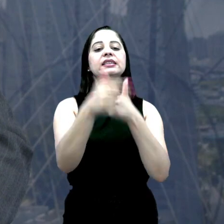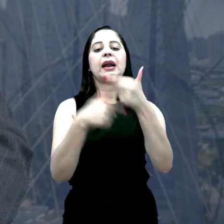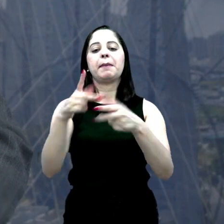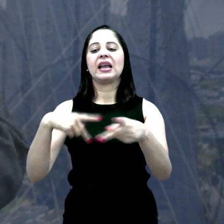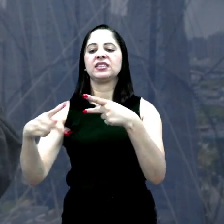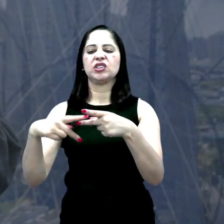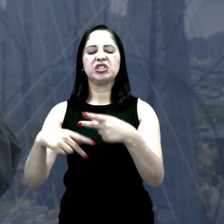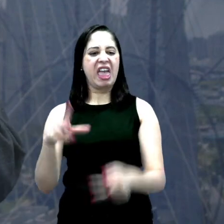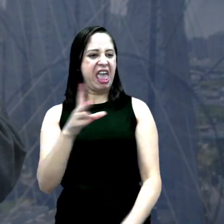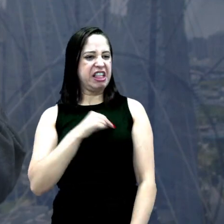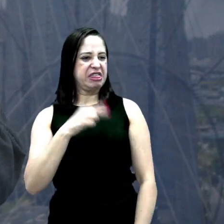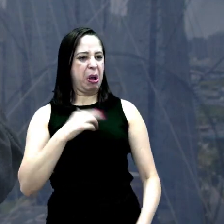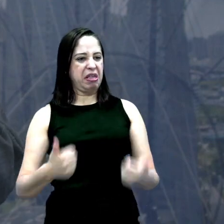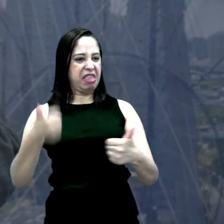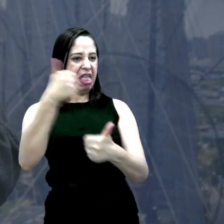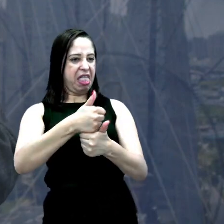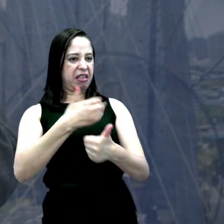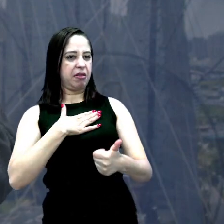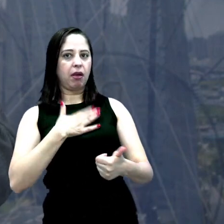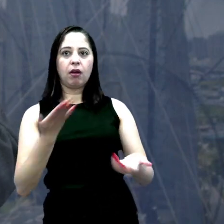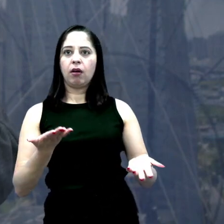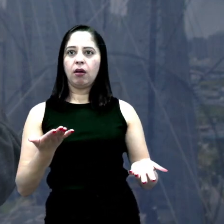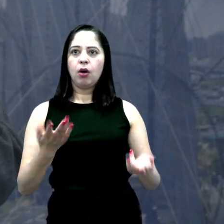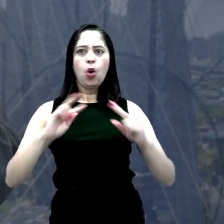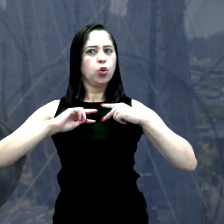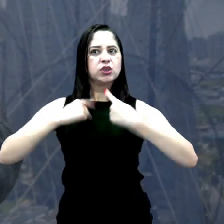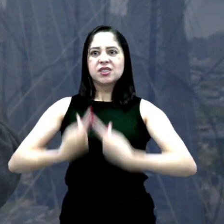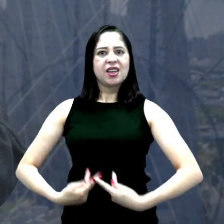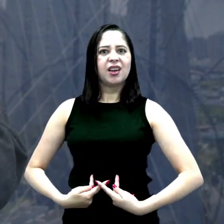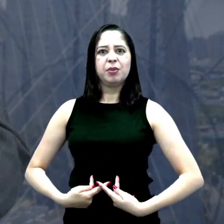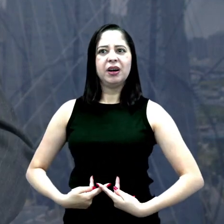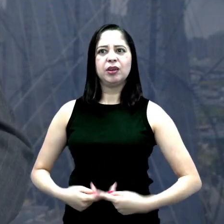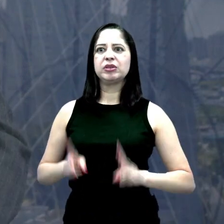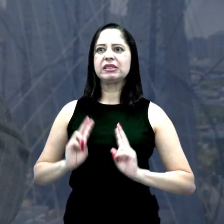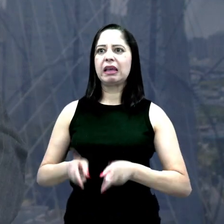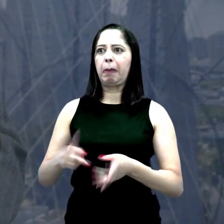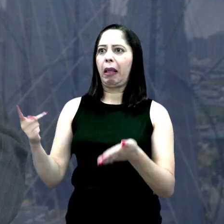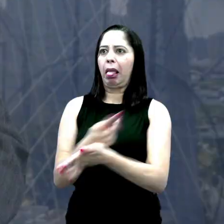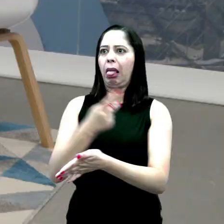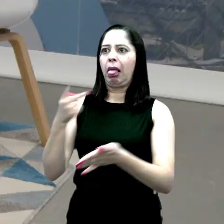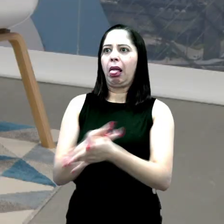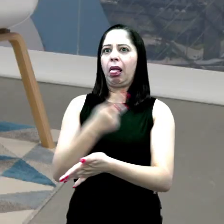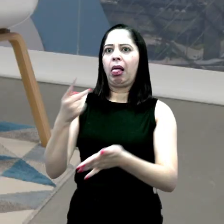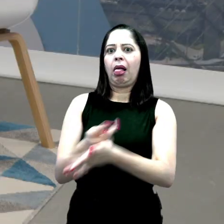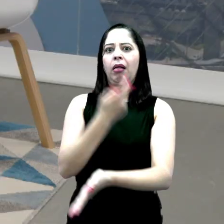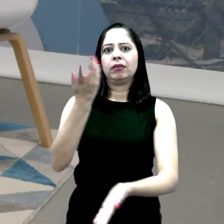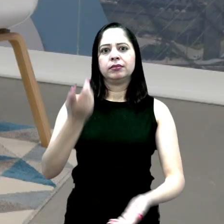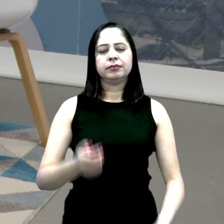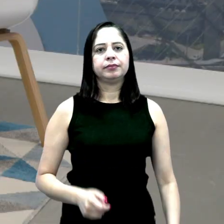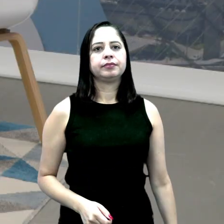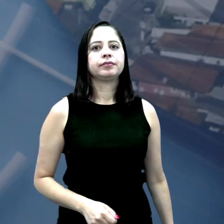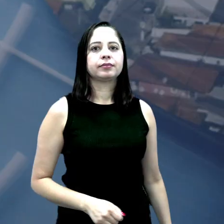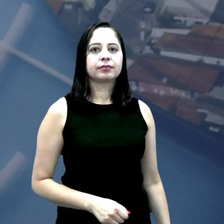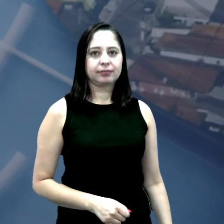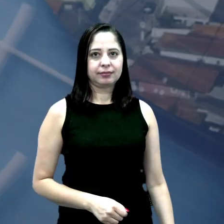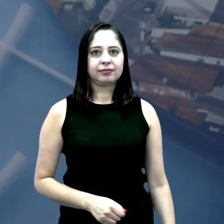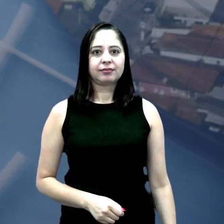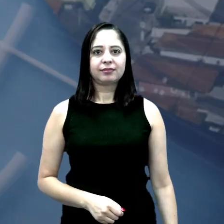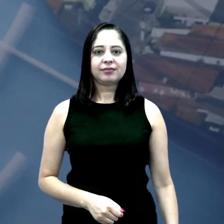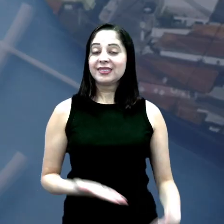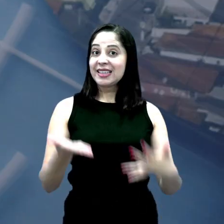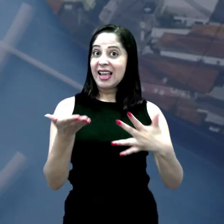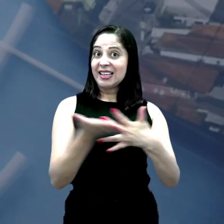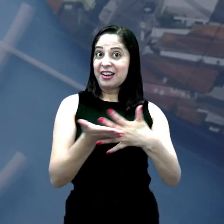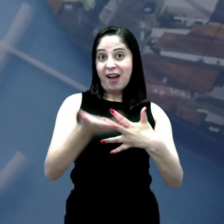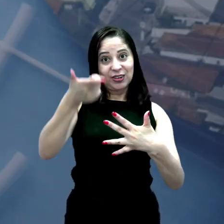emprego de joseense. É repetitivo. O ser humano ele é ridiculamente repetitivo. Acaba reproduzindo, né? É. Bom, a